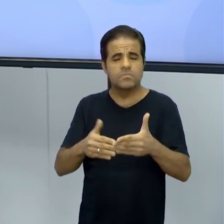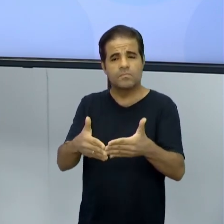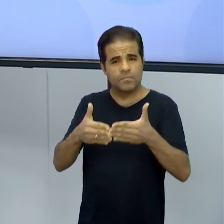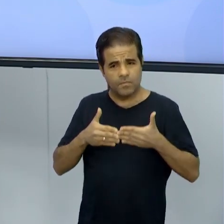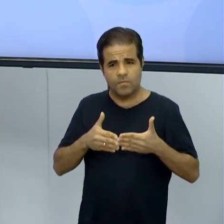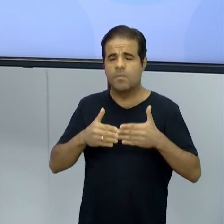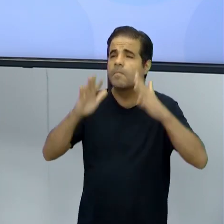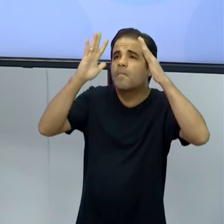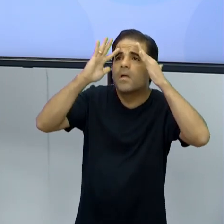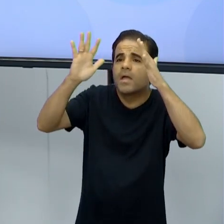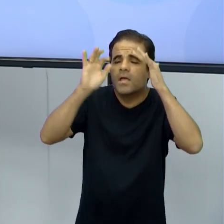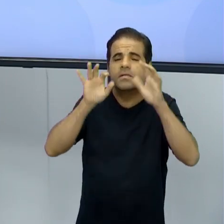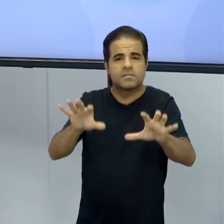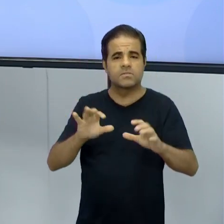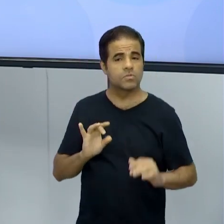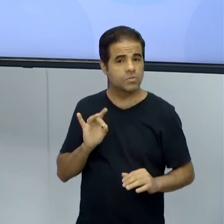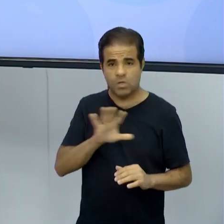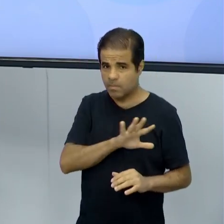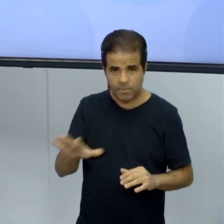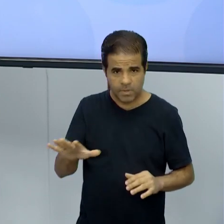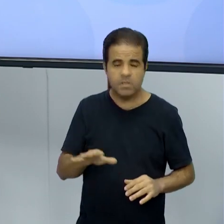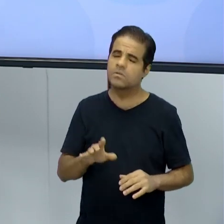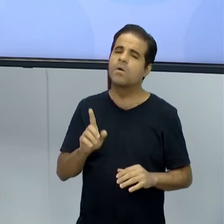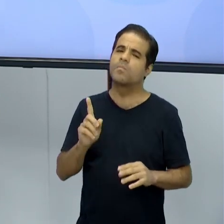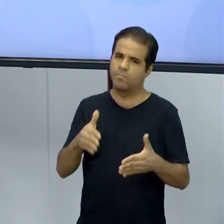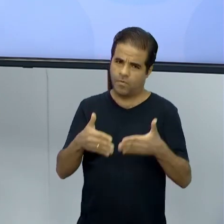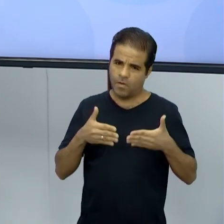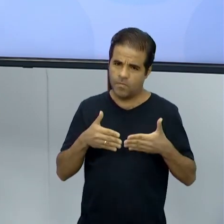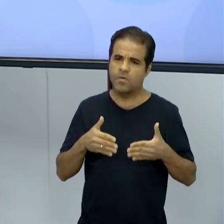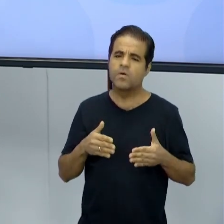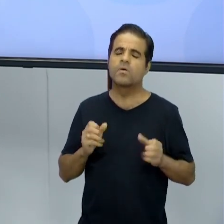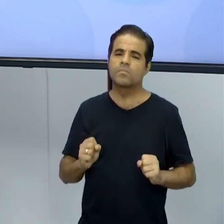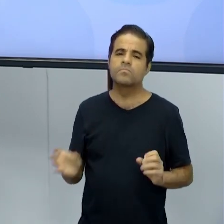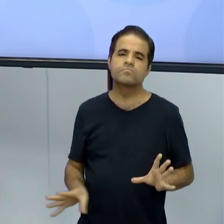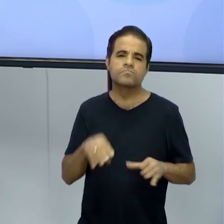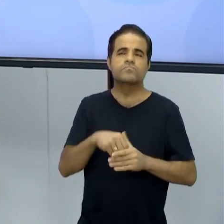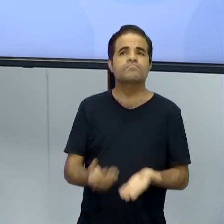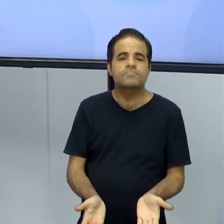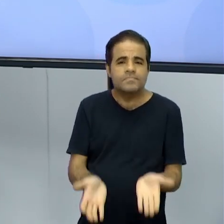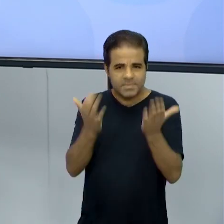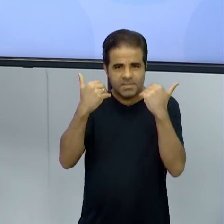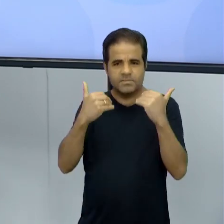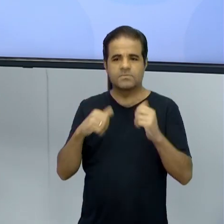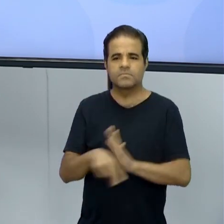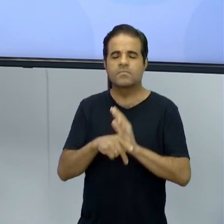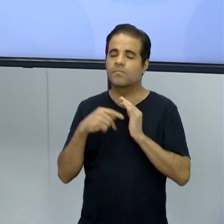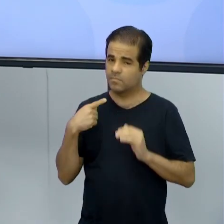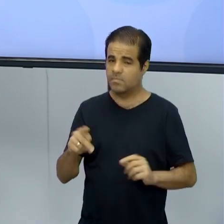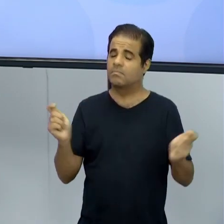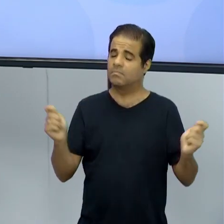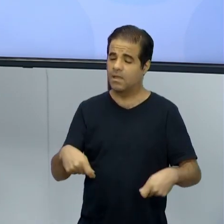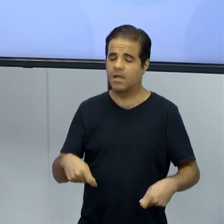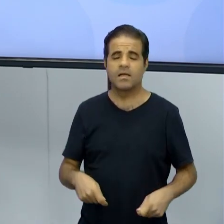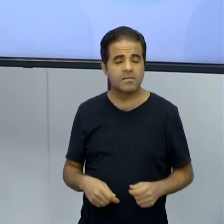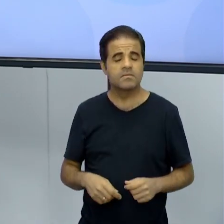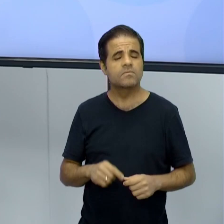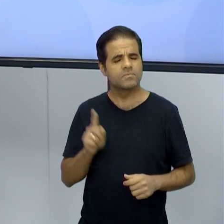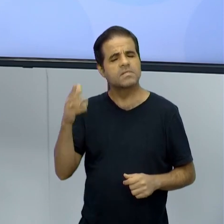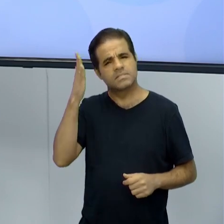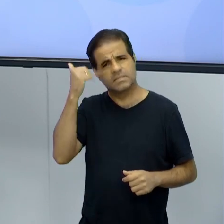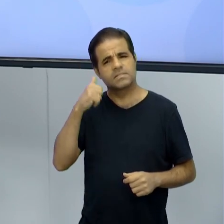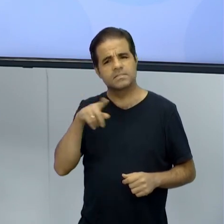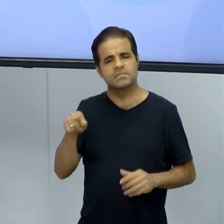favor, pense nisso. E não só por isso, por favor, né, que incorpore isso em você, que você faça parte disso. Que você